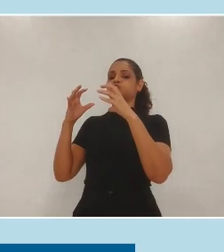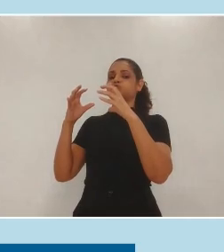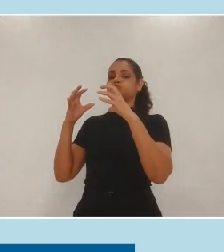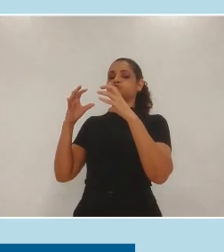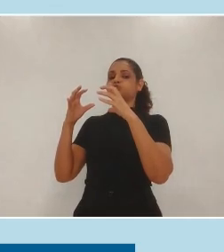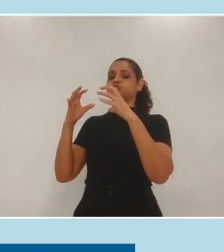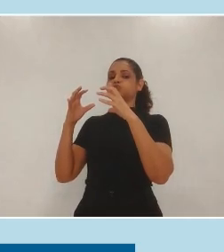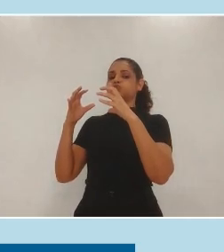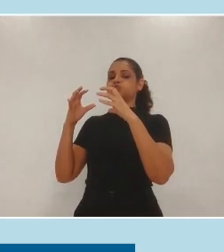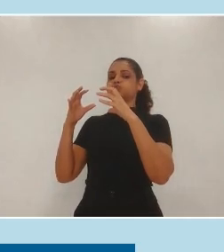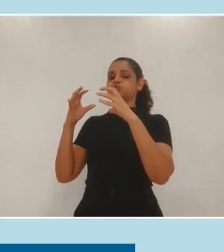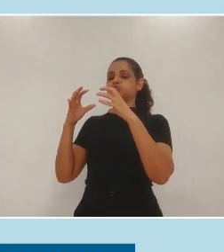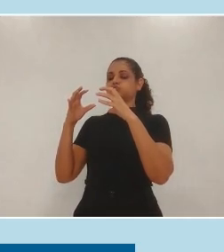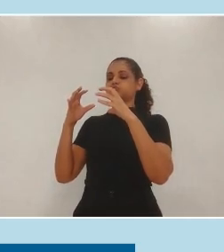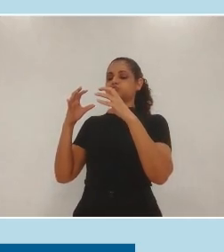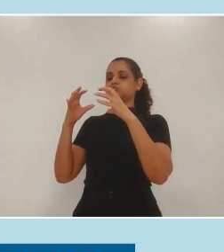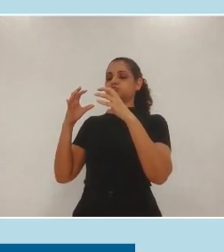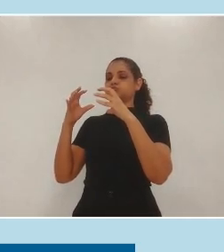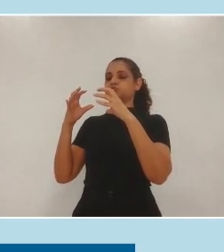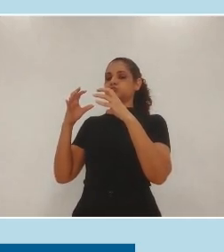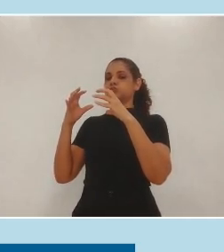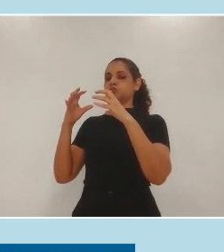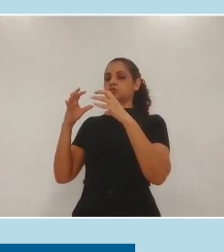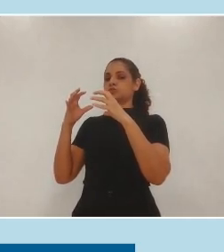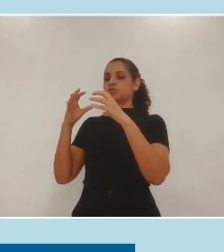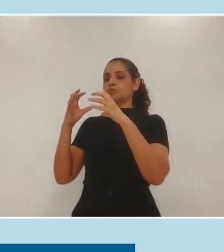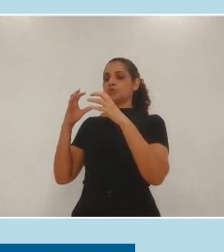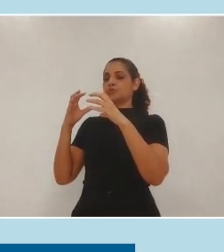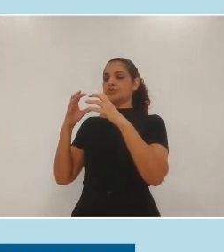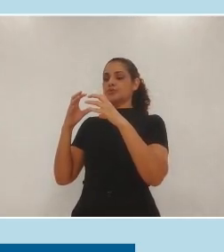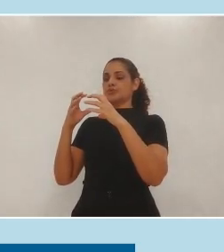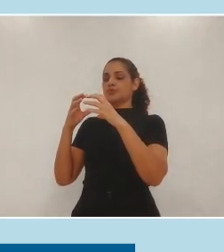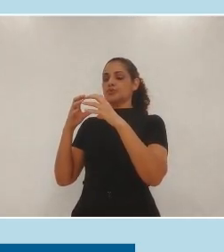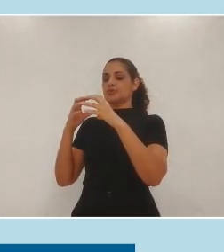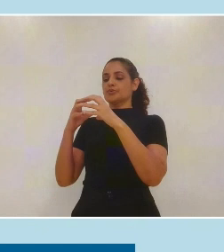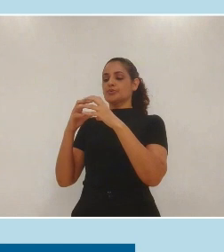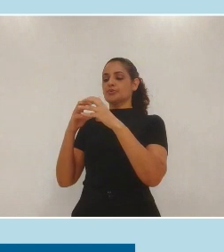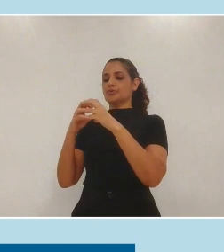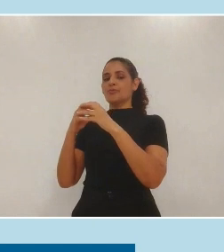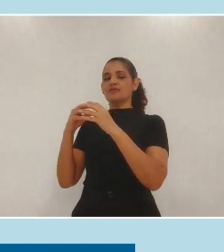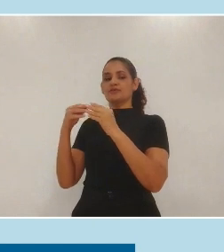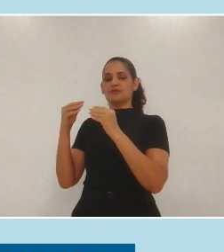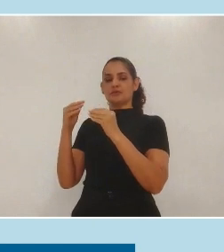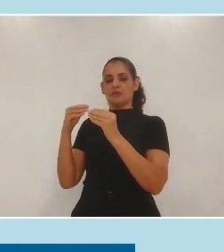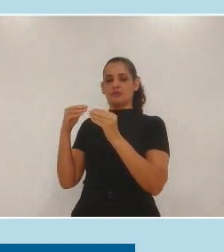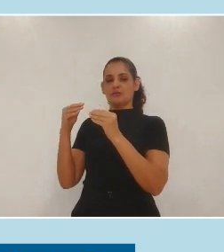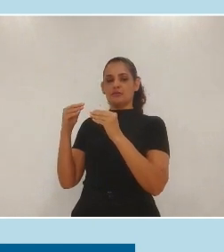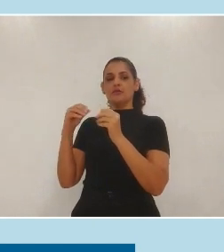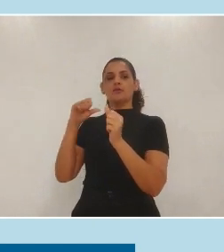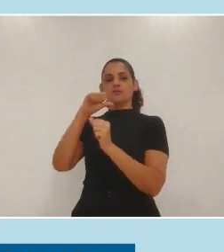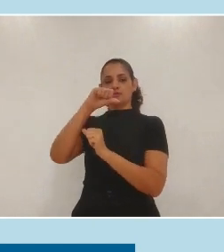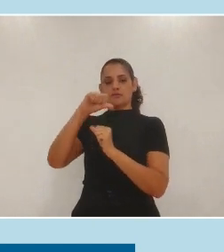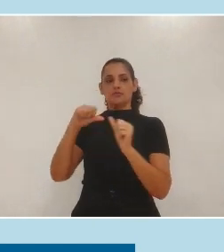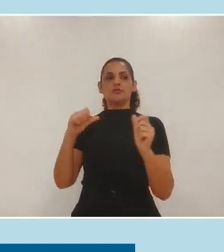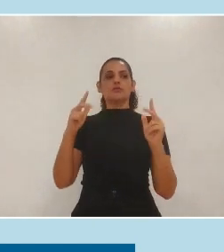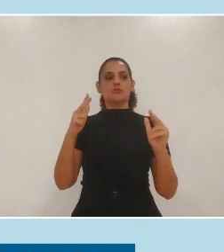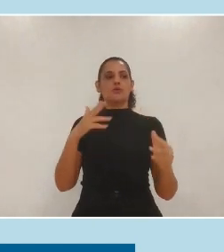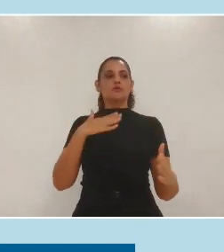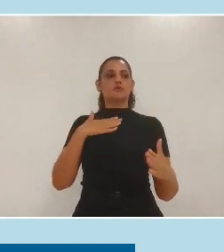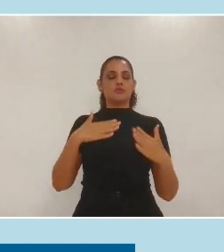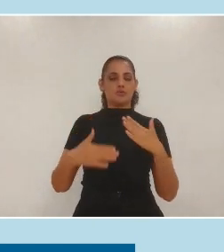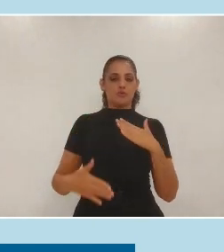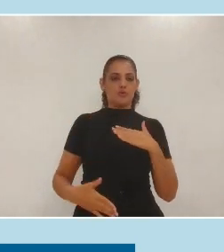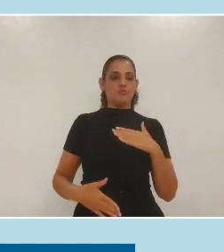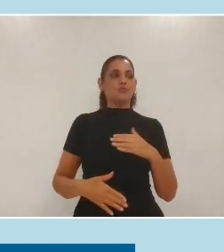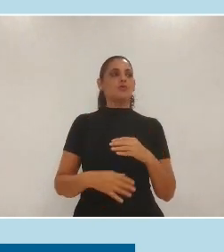né, naquela mesma dimensão, ele vai ficar um pouquinho aumentado. Então, a síndrome de Ehlers-Danlos, ela faz isso no corpo humano. Então, é